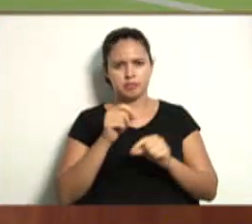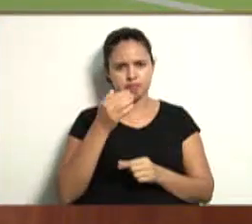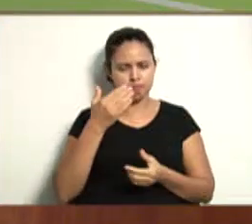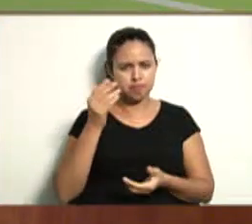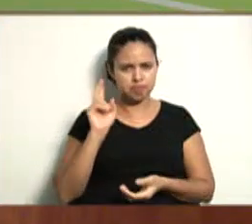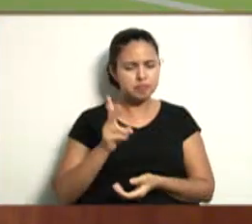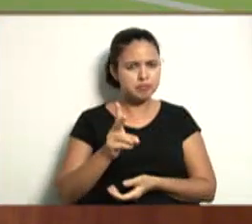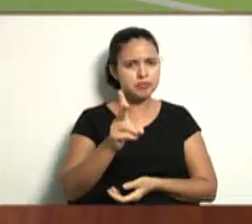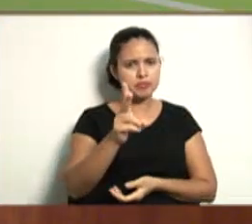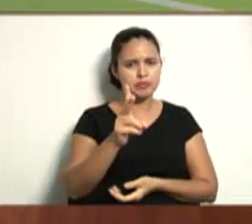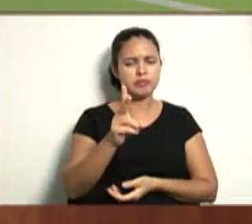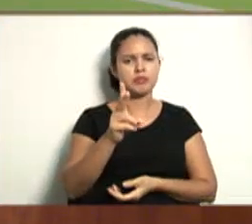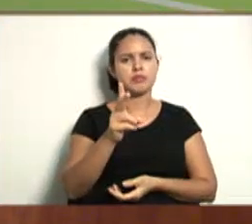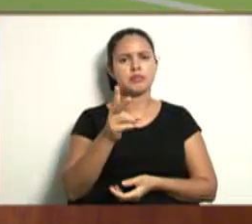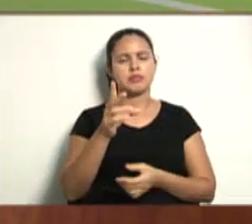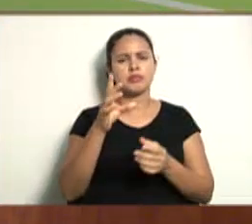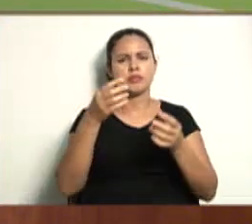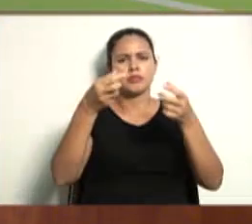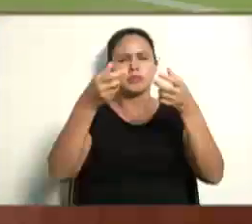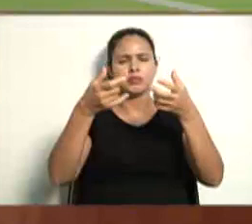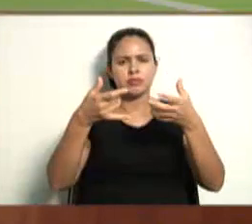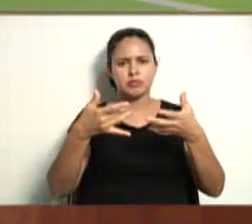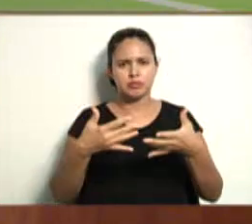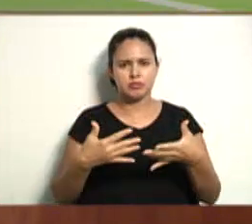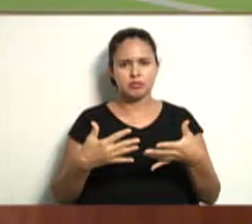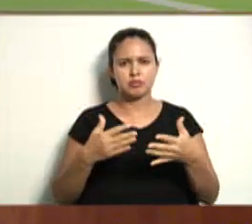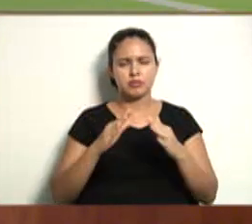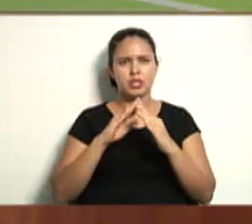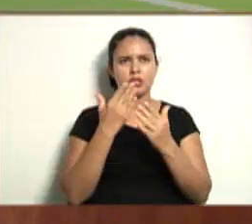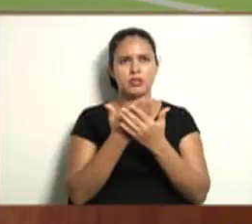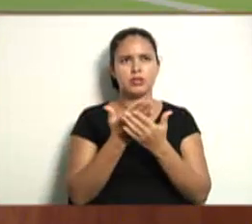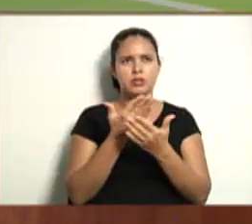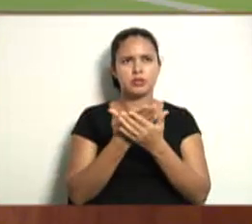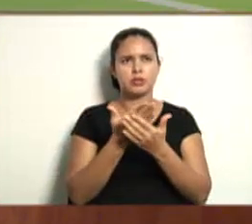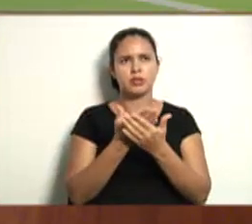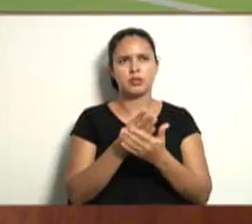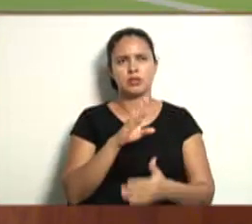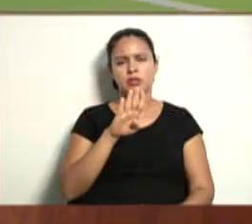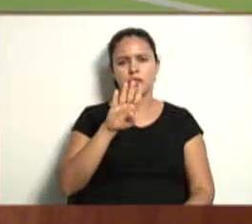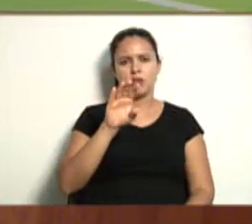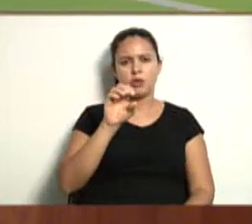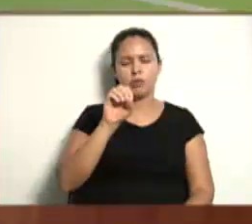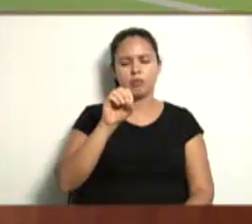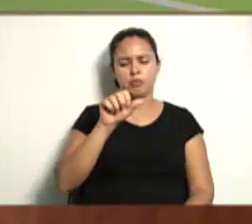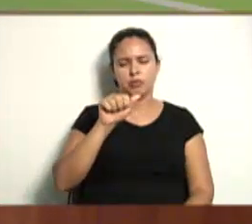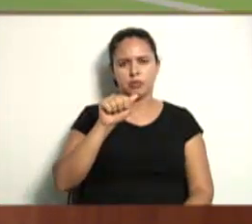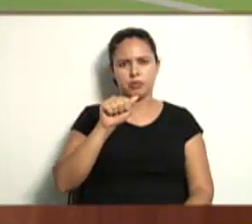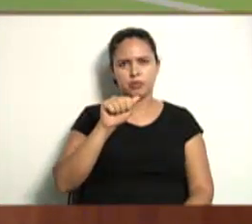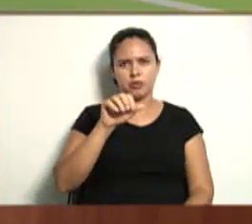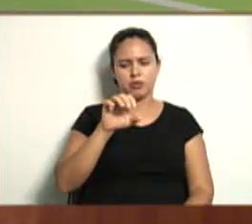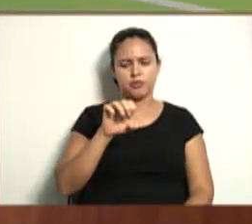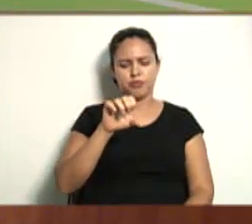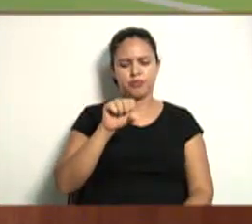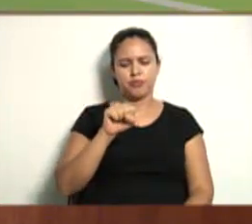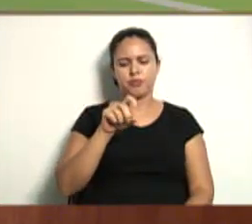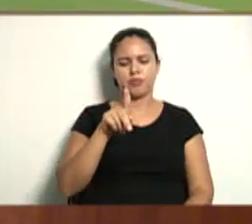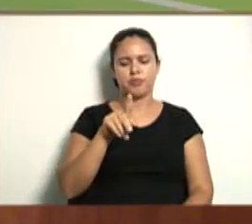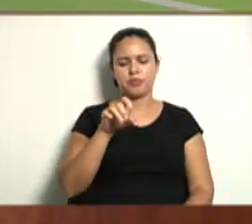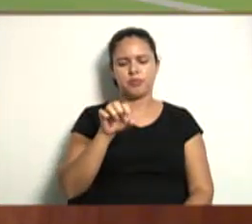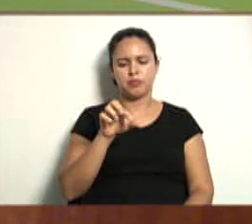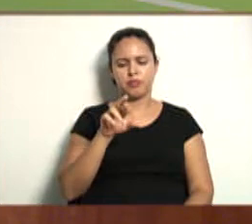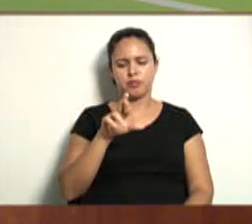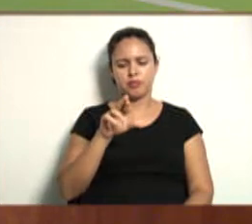Vamos aqui para lá na escola Boa Esperança, com o professor Valdir Martins.